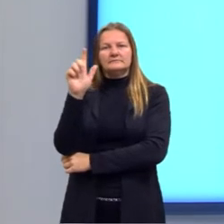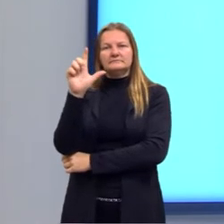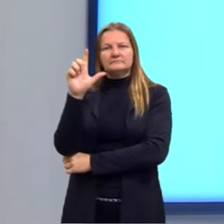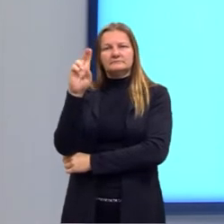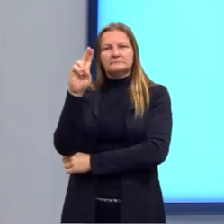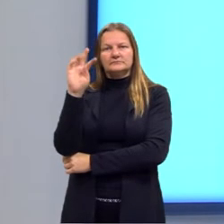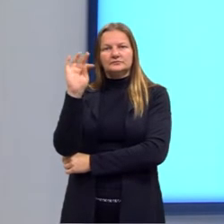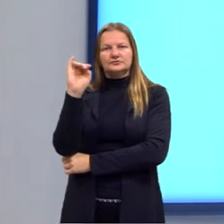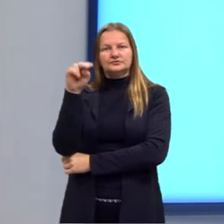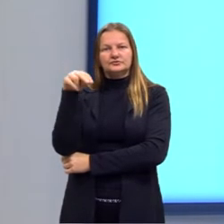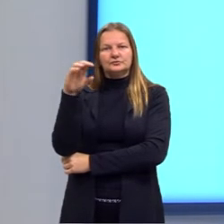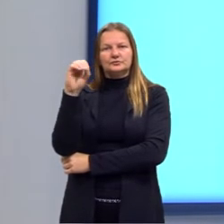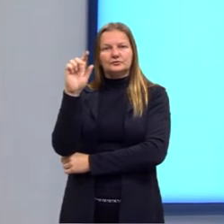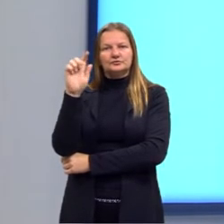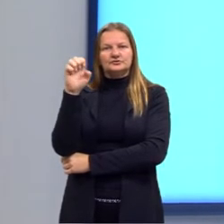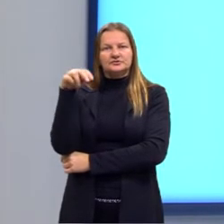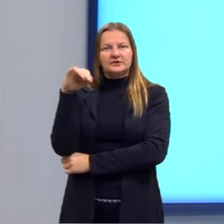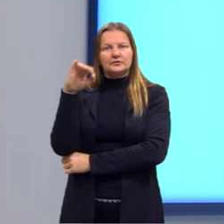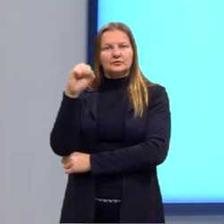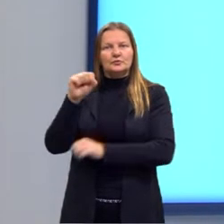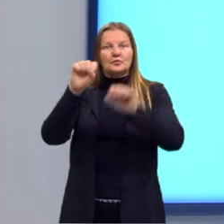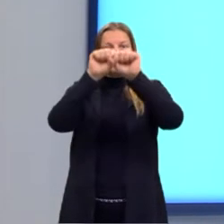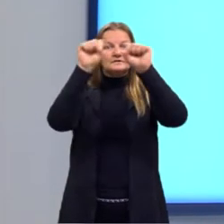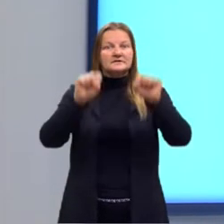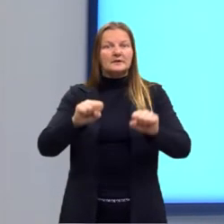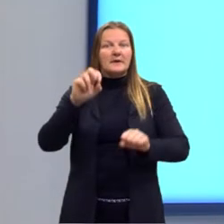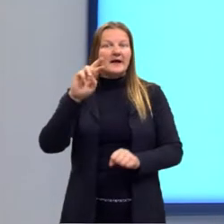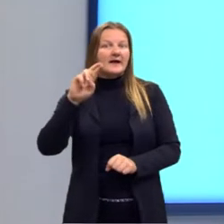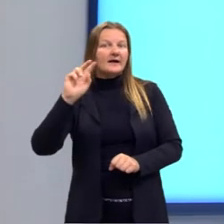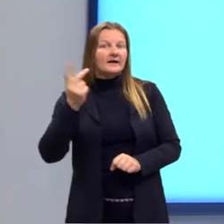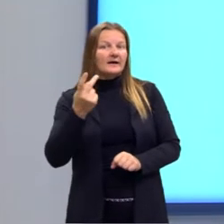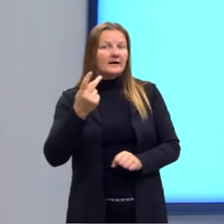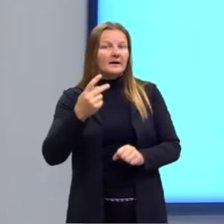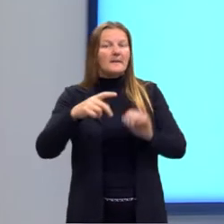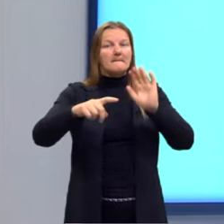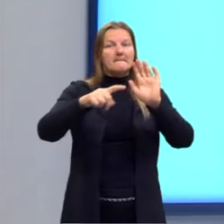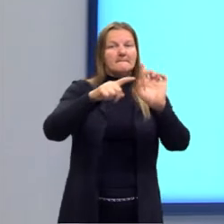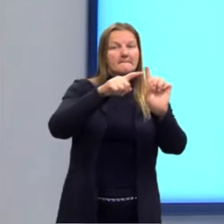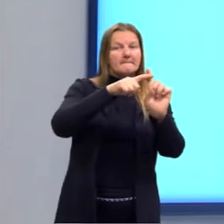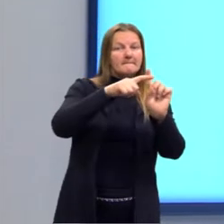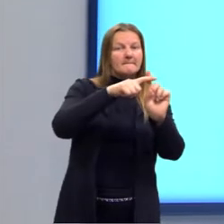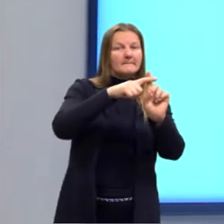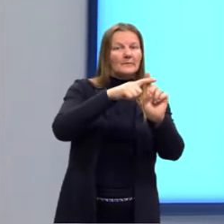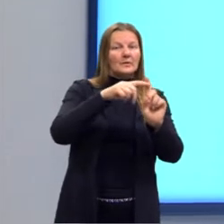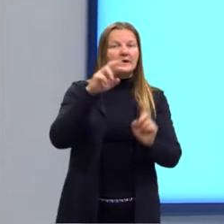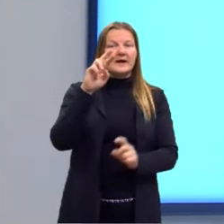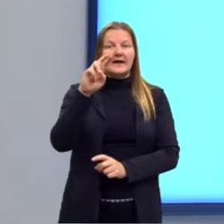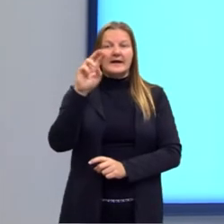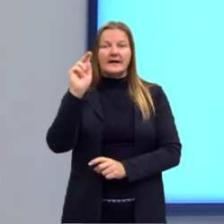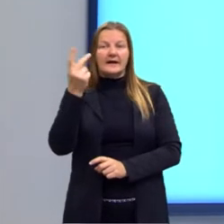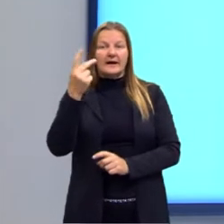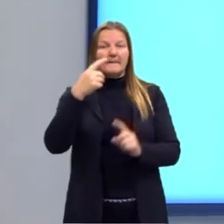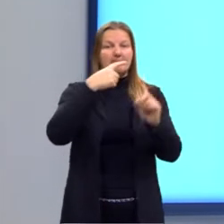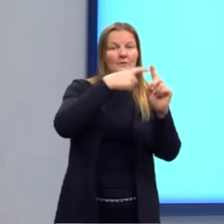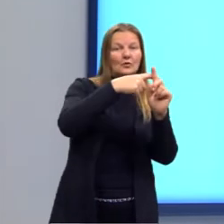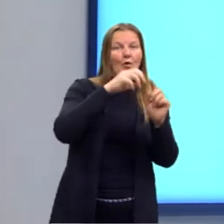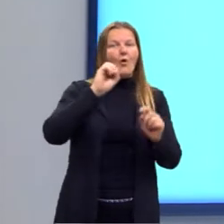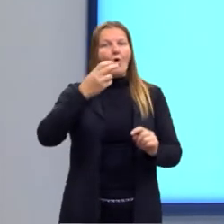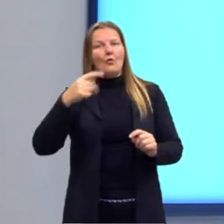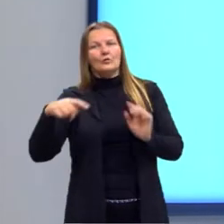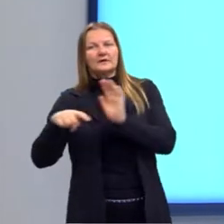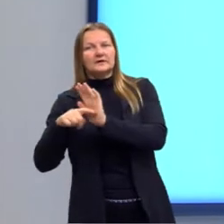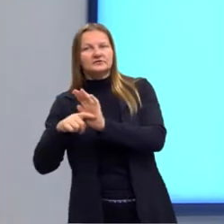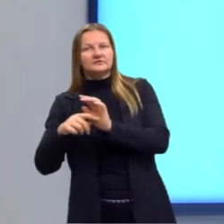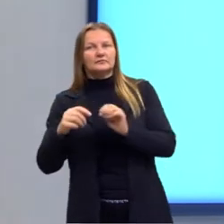vão ser positivas para esse fator né que é o fator Rh Positivo